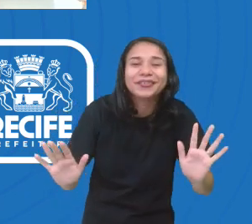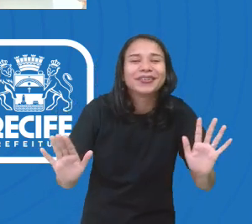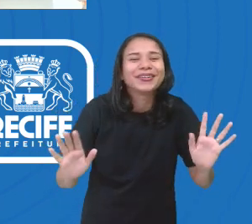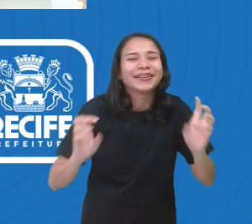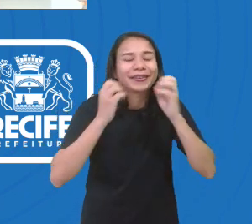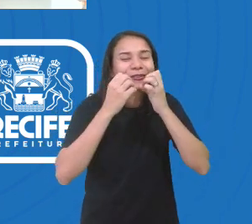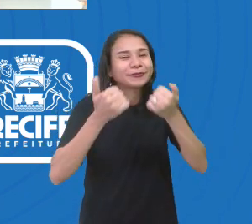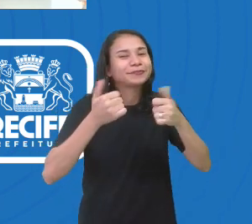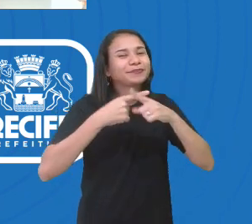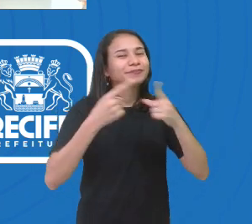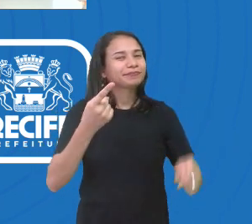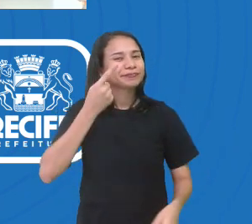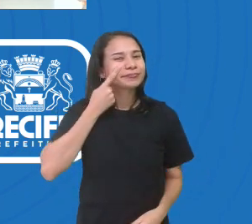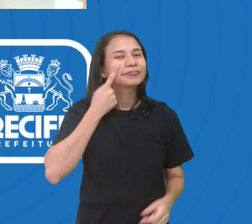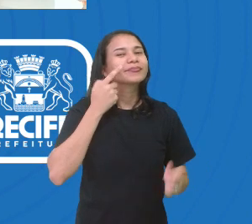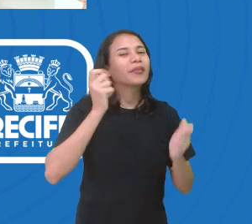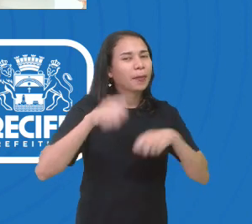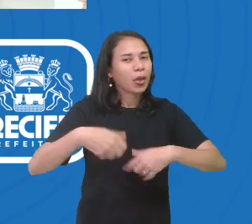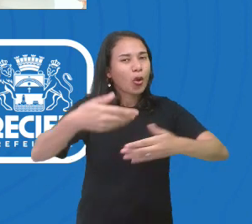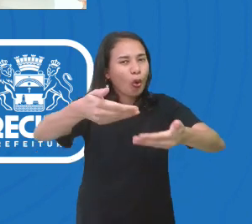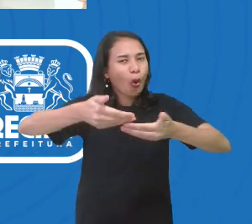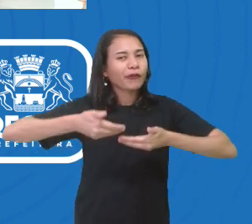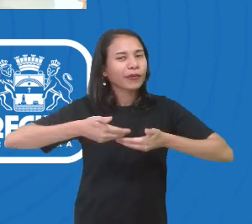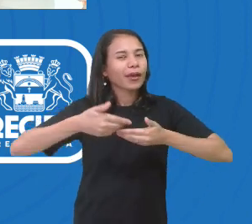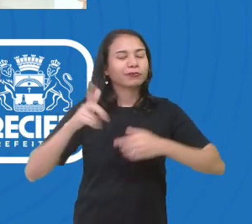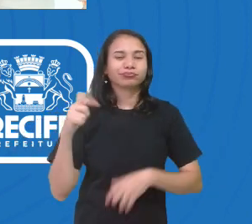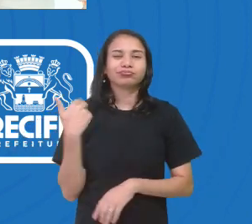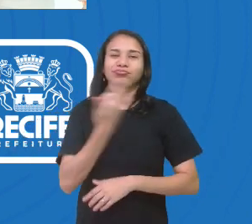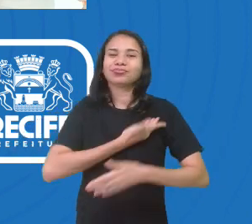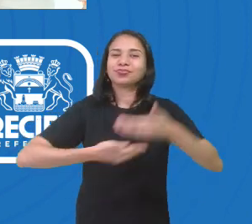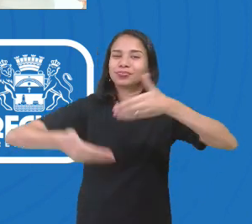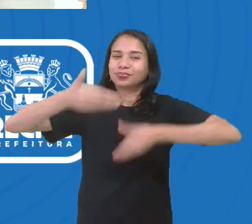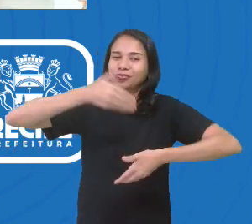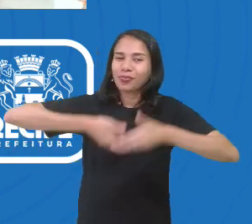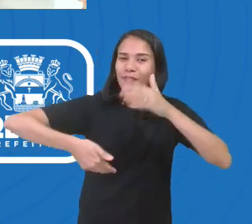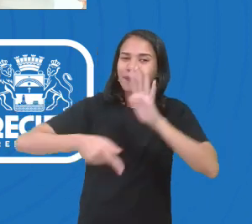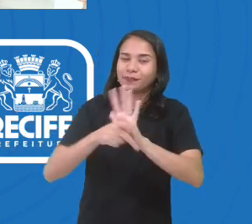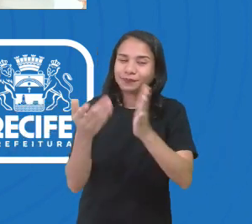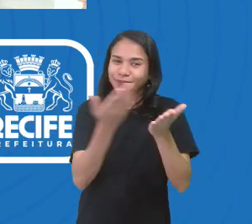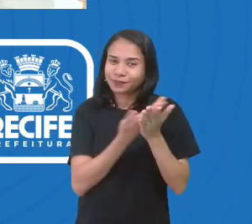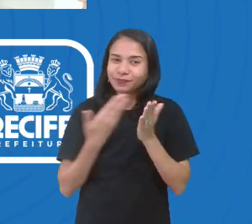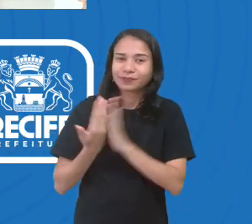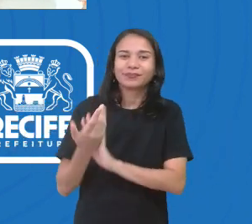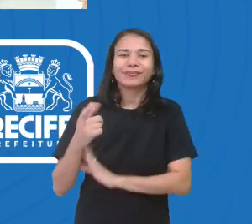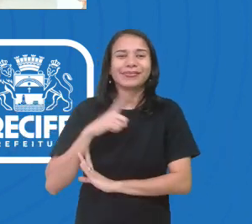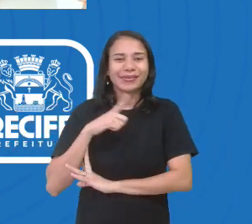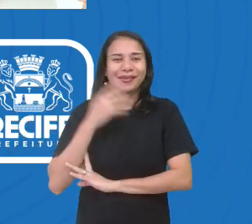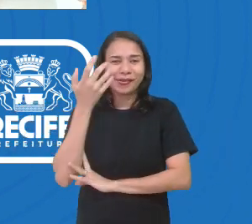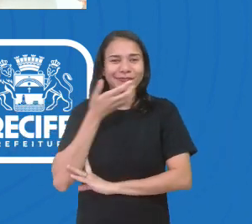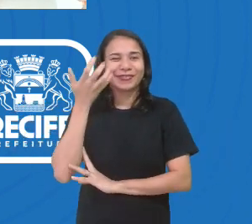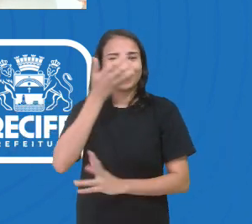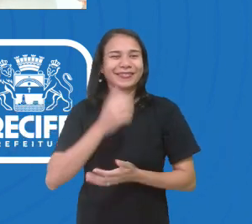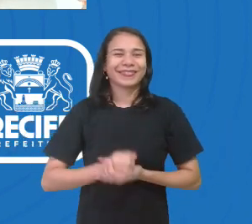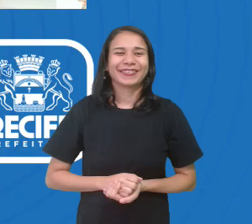tudo bem. Mas olha, você vai estar convidada, já está convidada para participar aqui das aulas musicais que a gente fizer. Sim, sim.